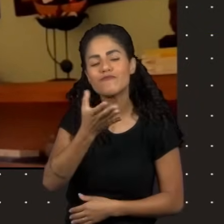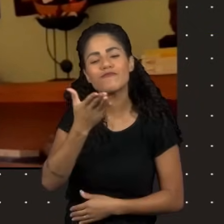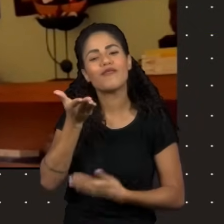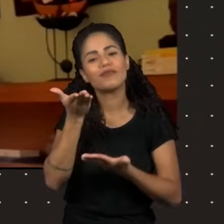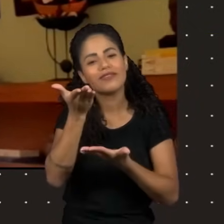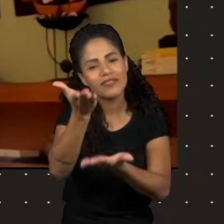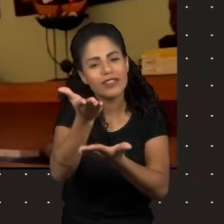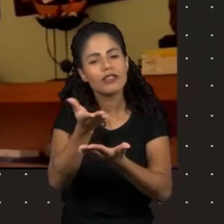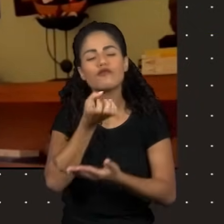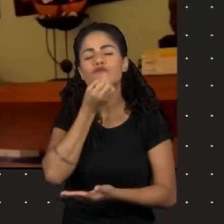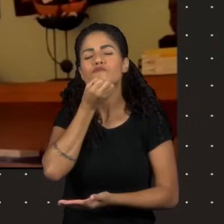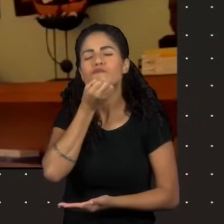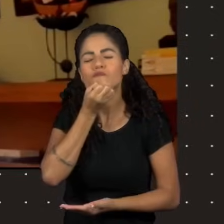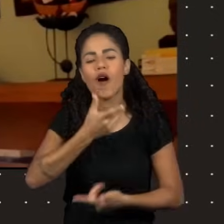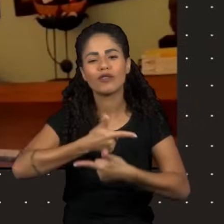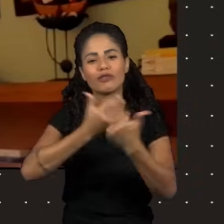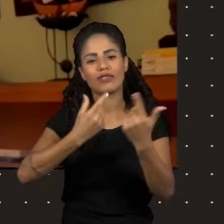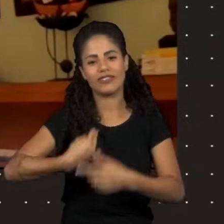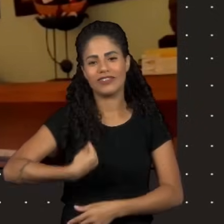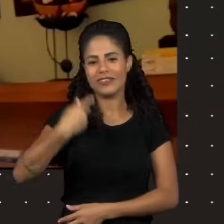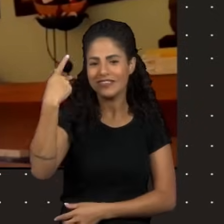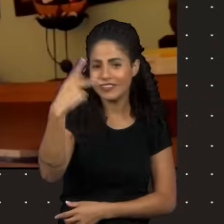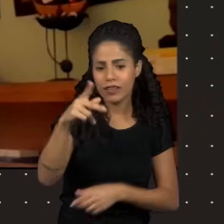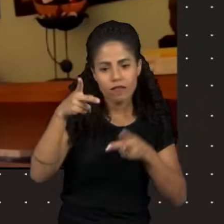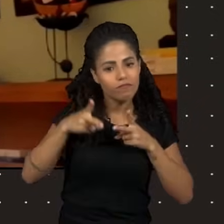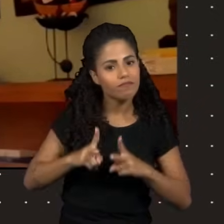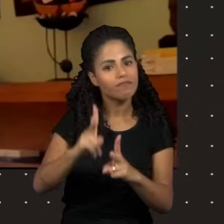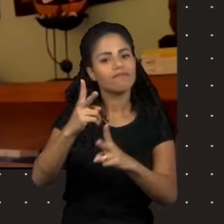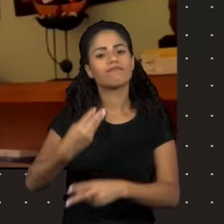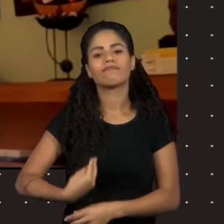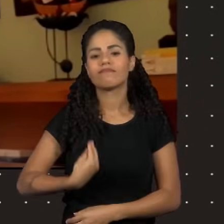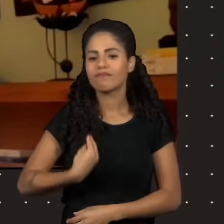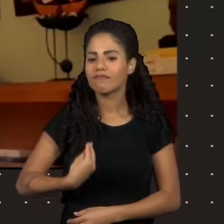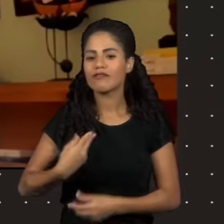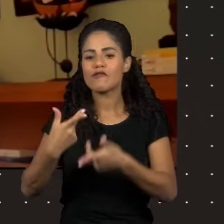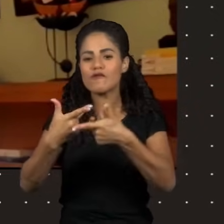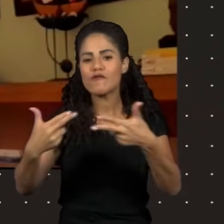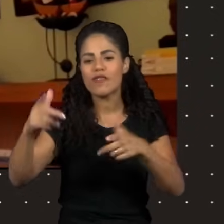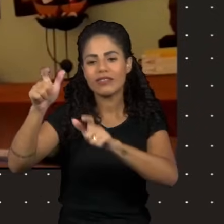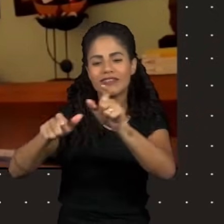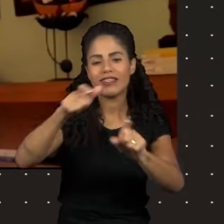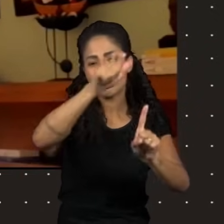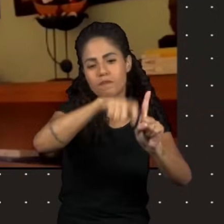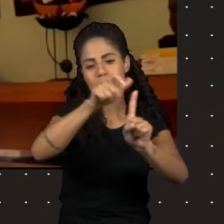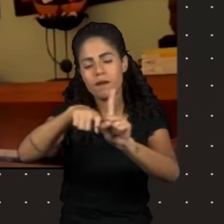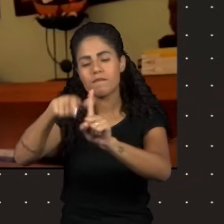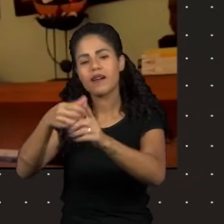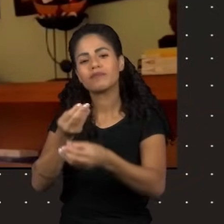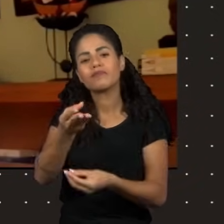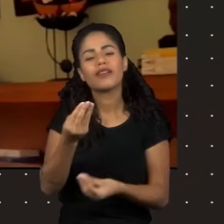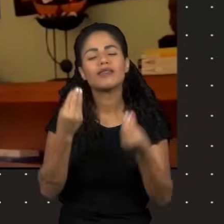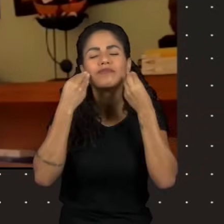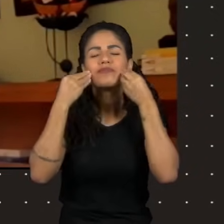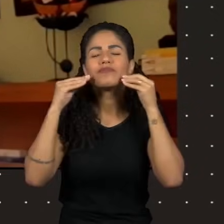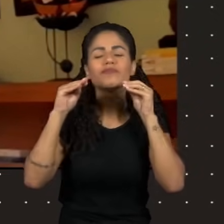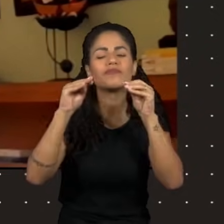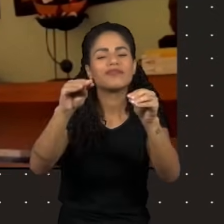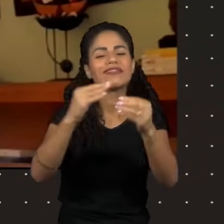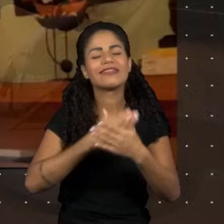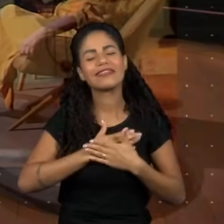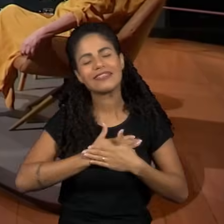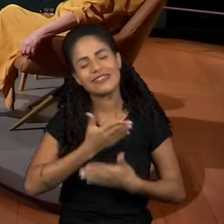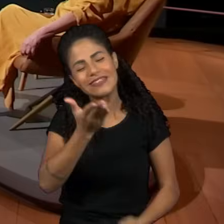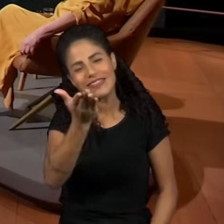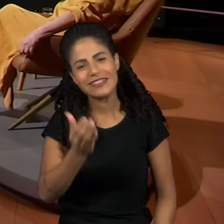desejo tudo de bom, que a vida continue te presenteando com belos personagens, tá bom? Um beijo imenso, minha querida.